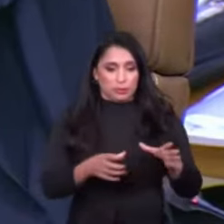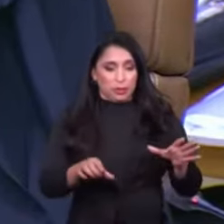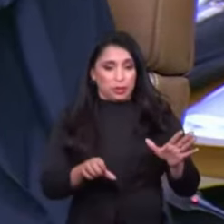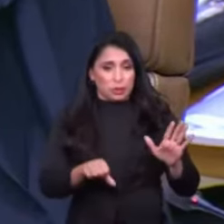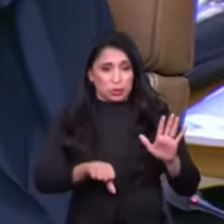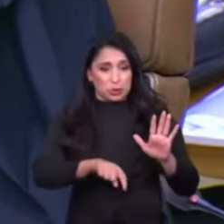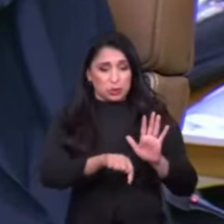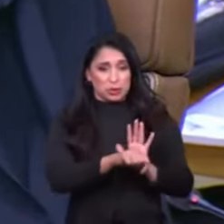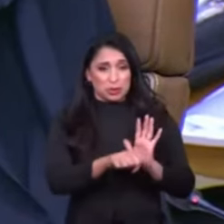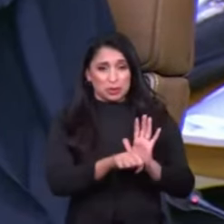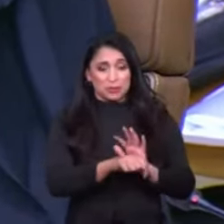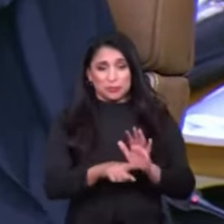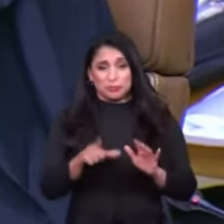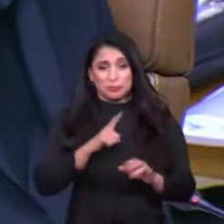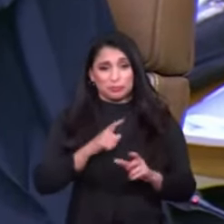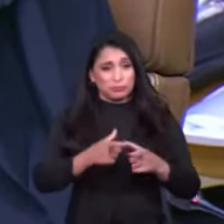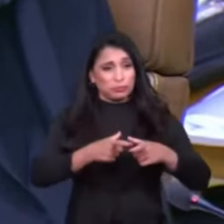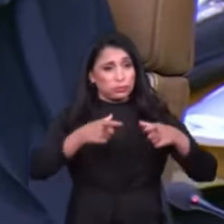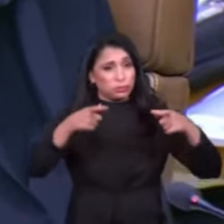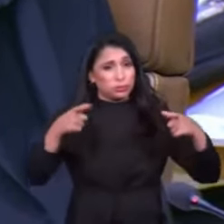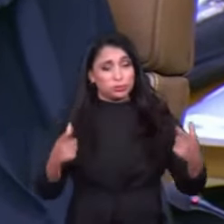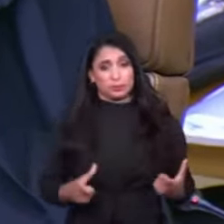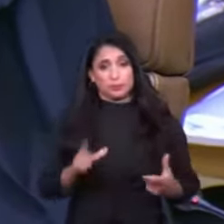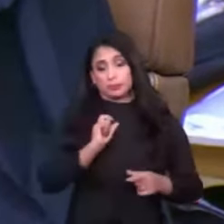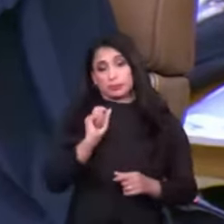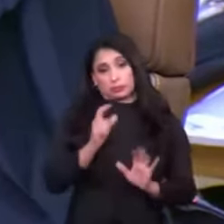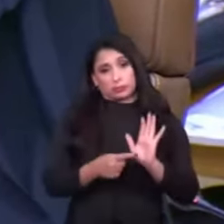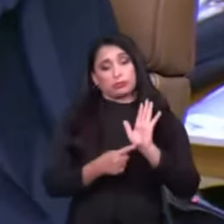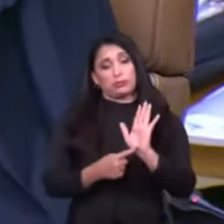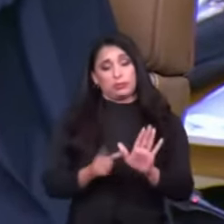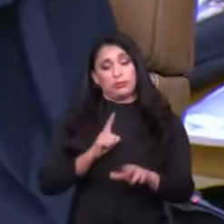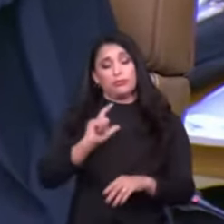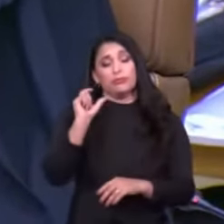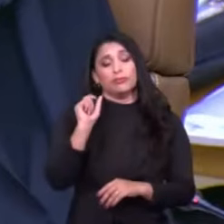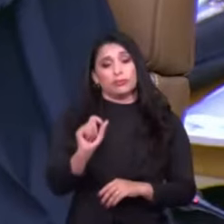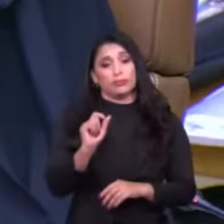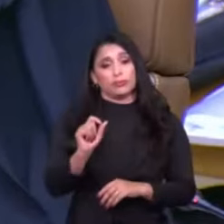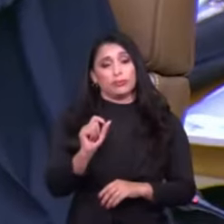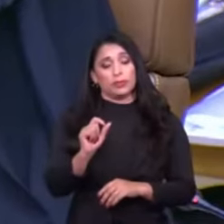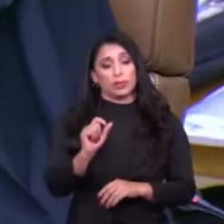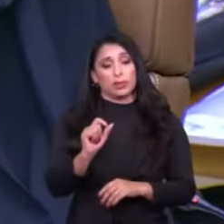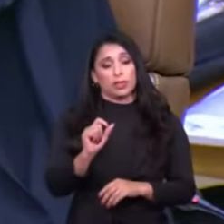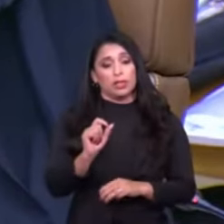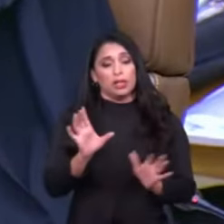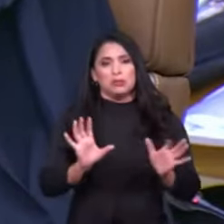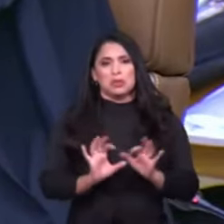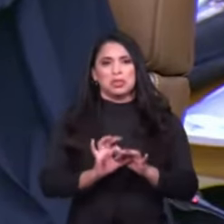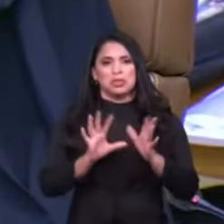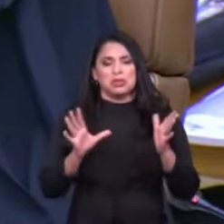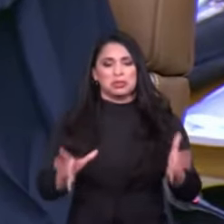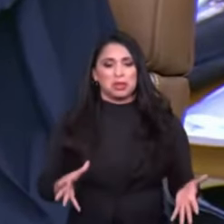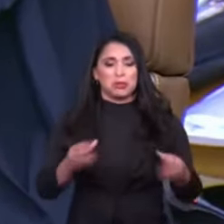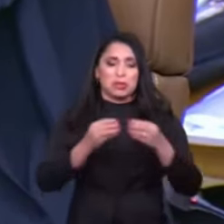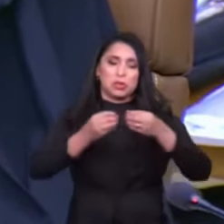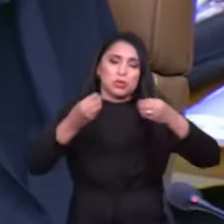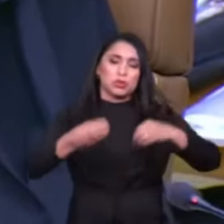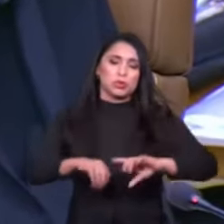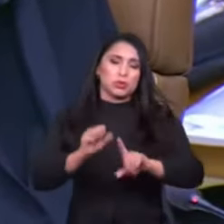com substâncias ilícitas em proporções maiores, o que se mostra, ao fim e ao cabo, extremamente pernicioso e deletério para a